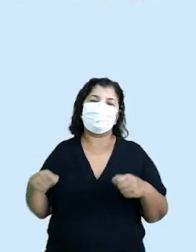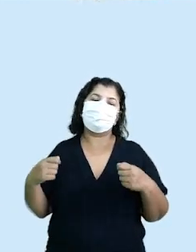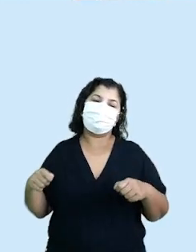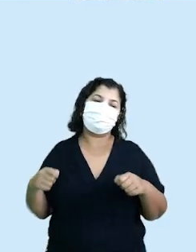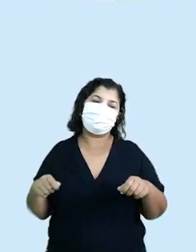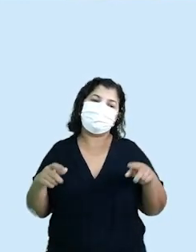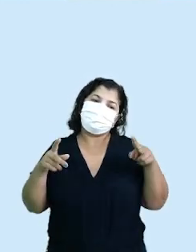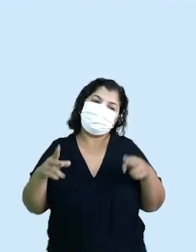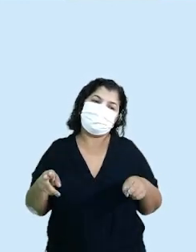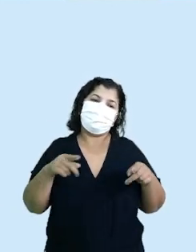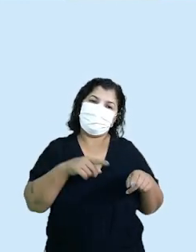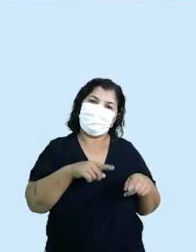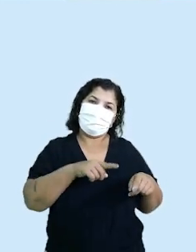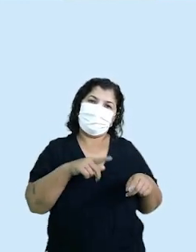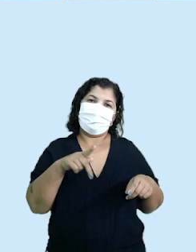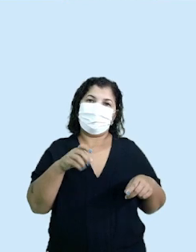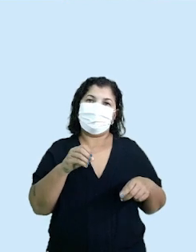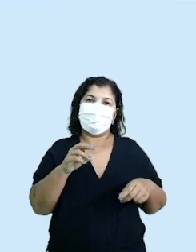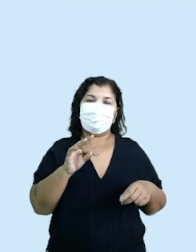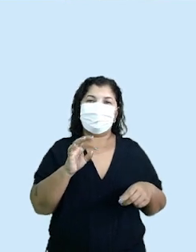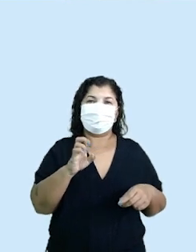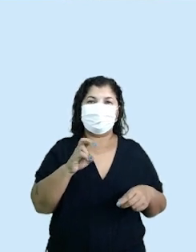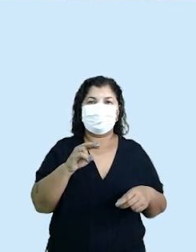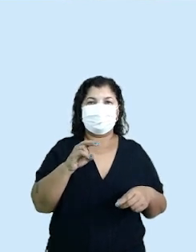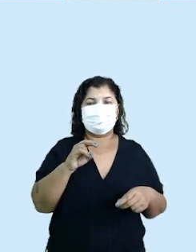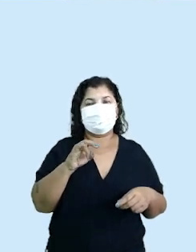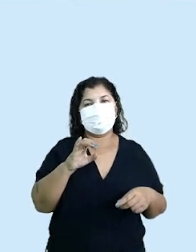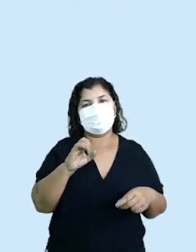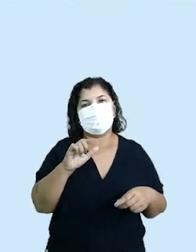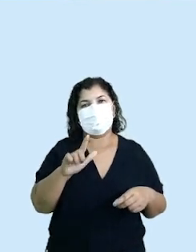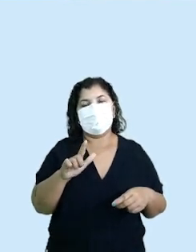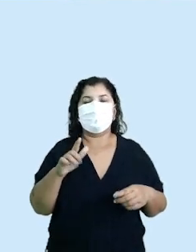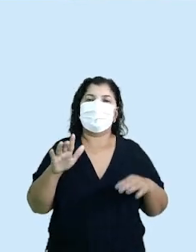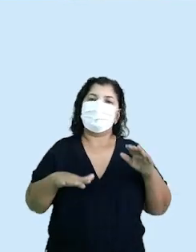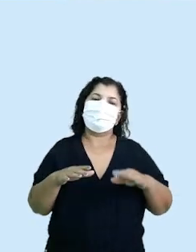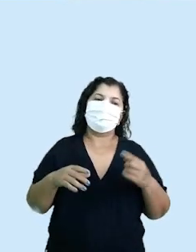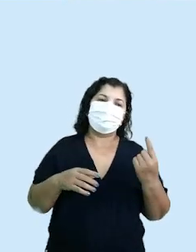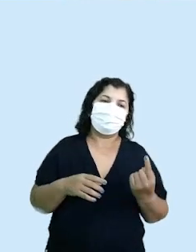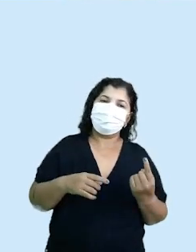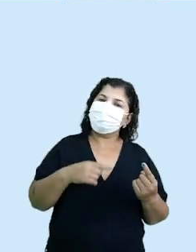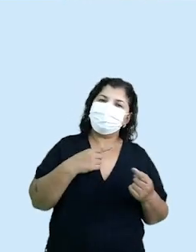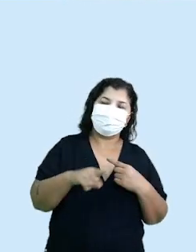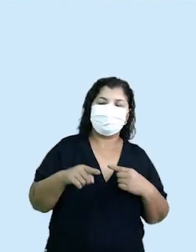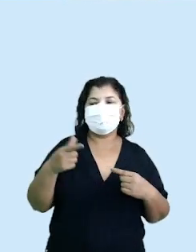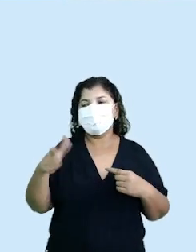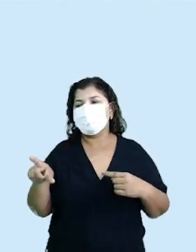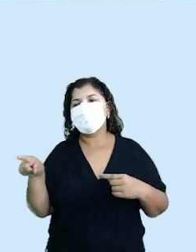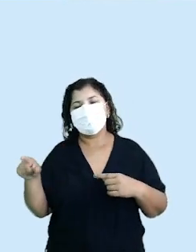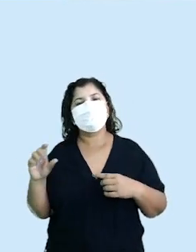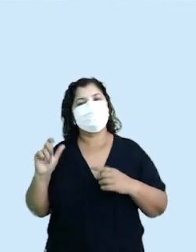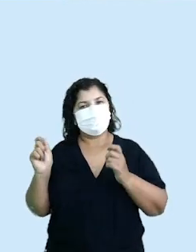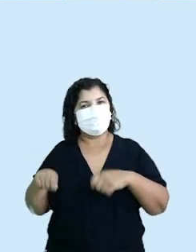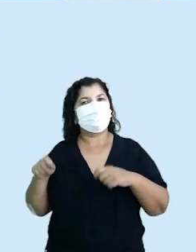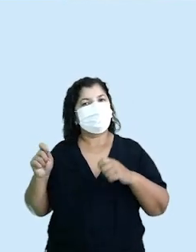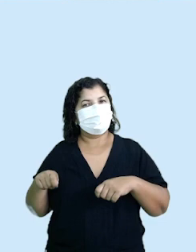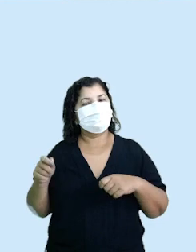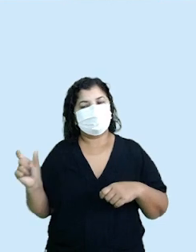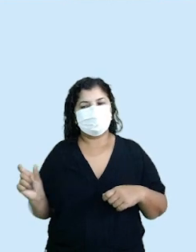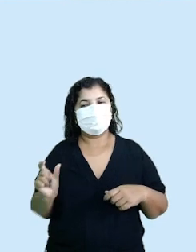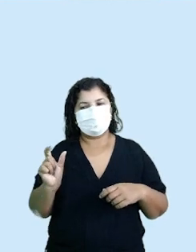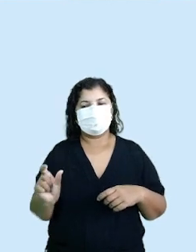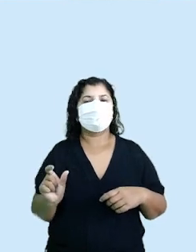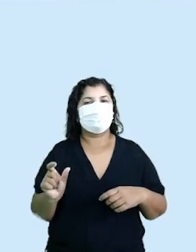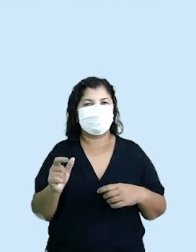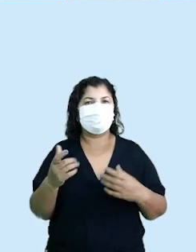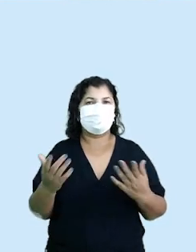de potencial. Então, de repente, para um equipamento não deve funcionar, mas para o outro você consegue ter esse funcionamento. Por isso que